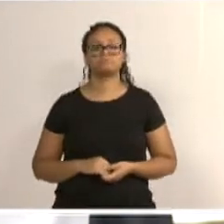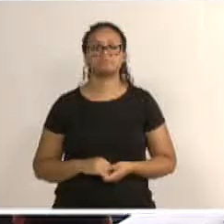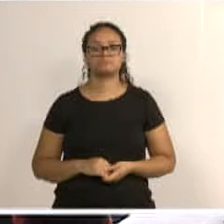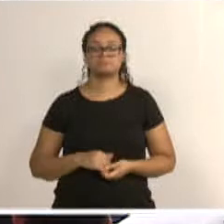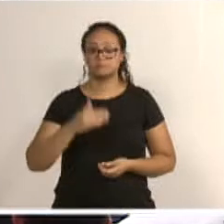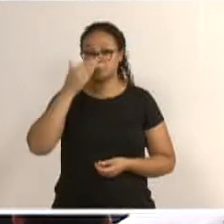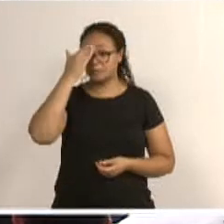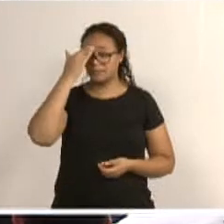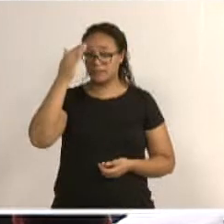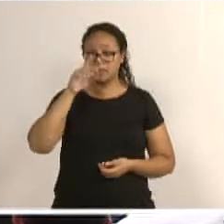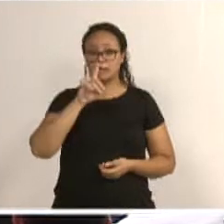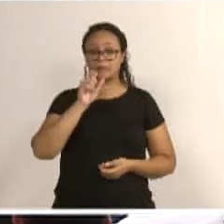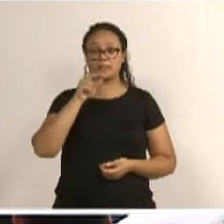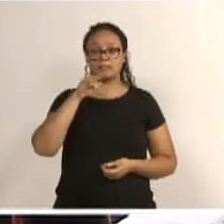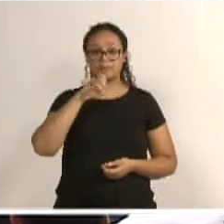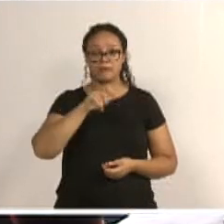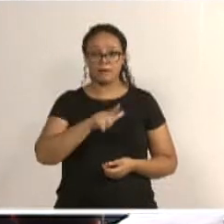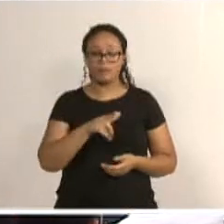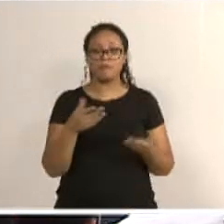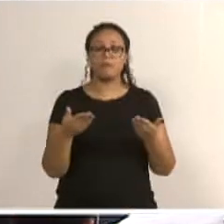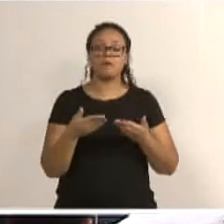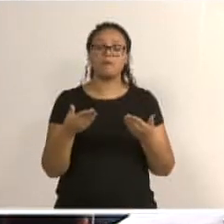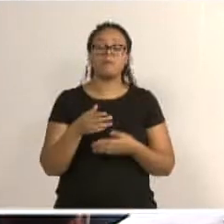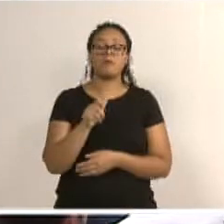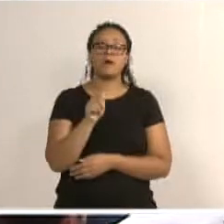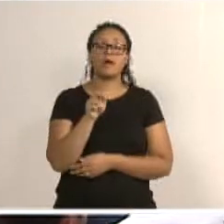Obrigado, Daniel. Senhor Ari Germer.